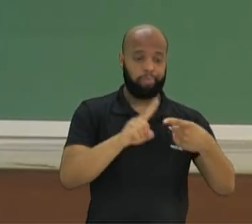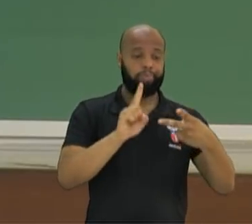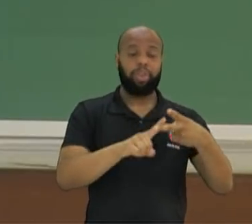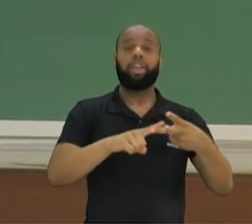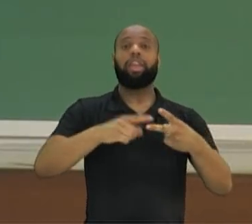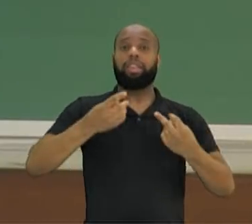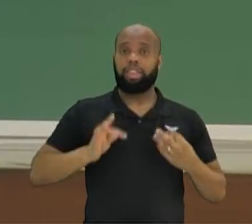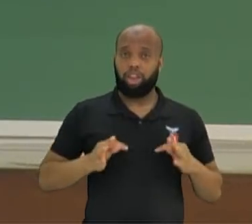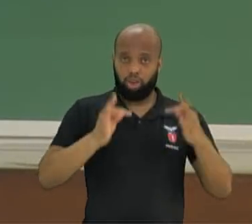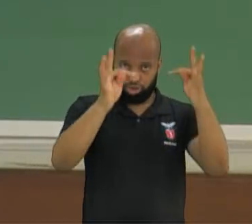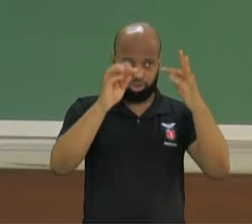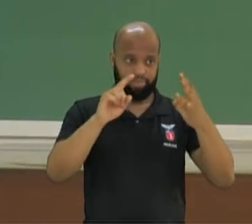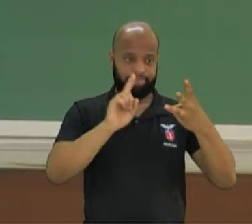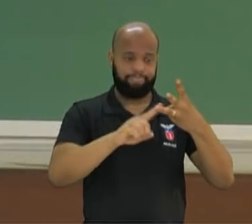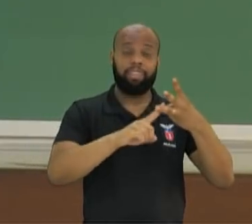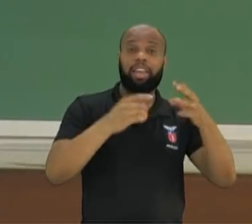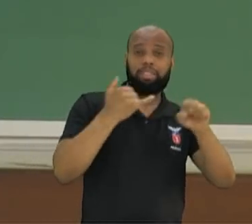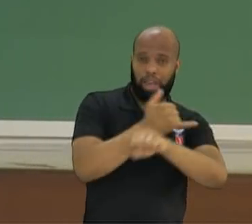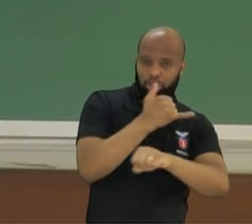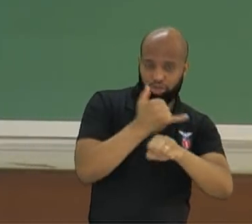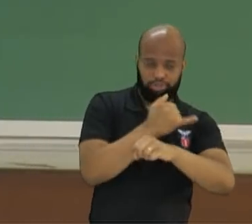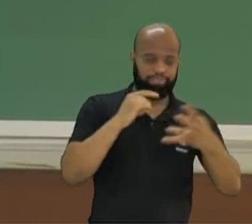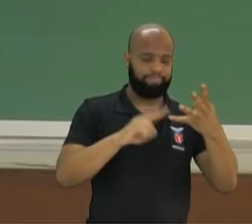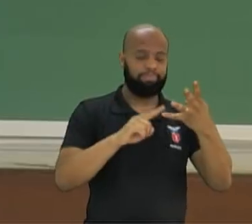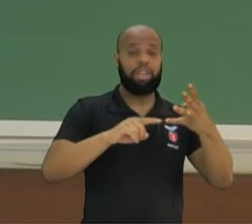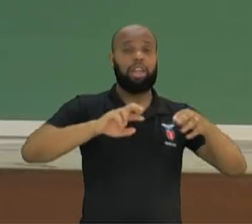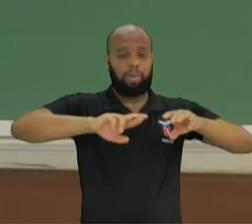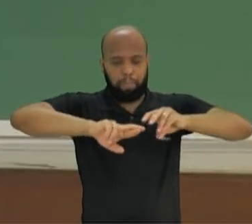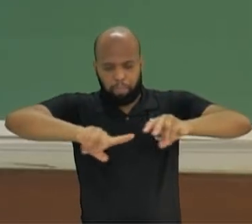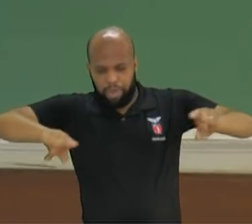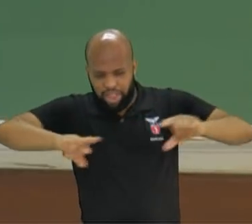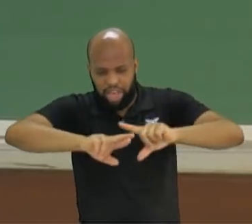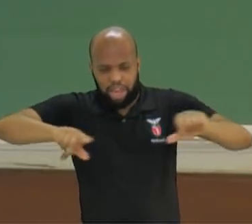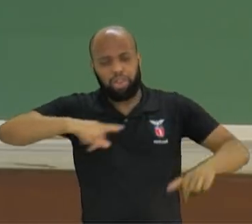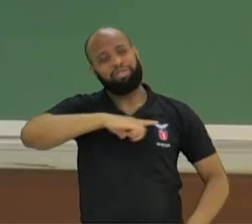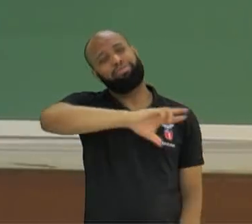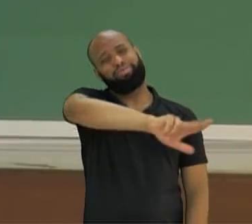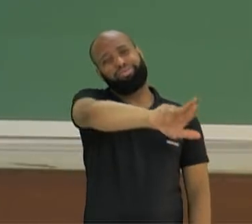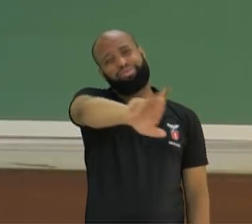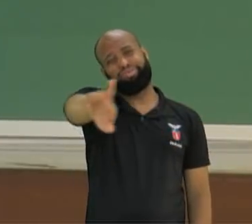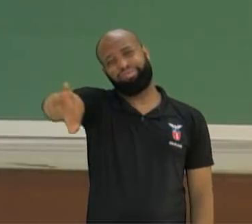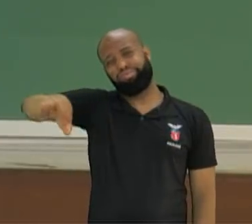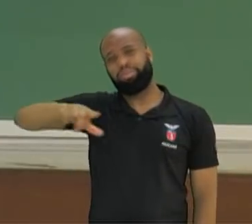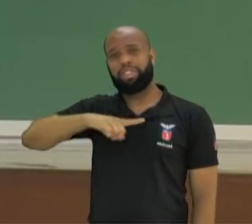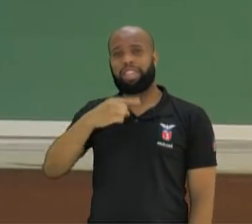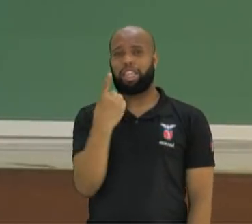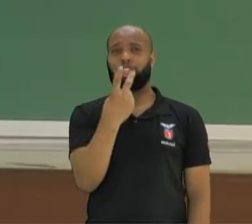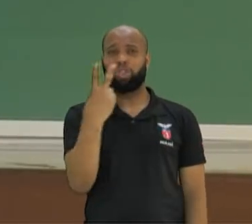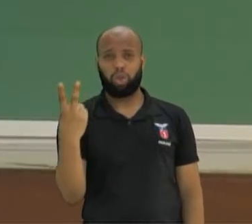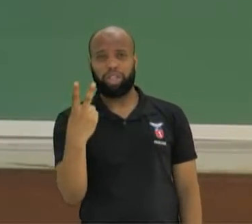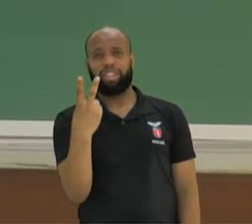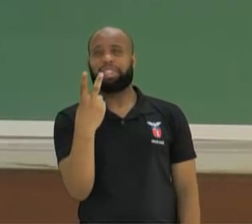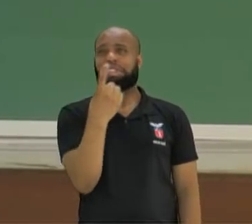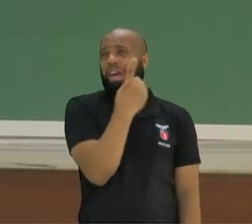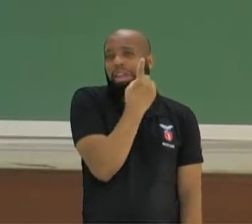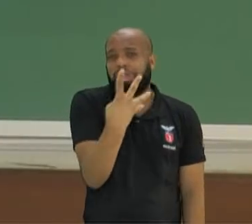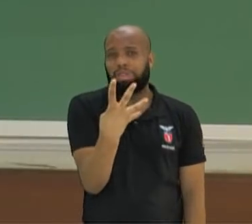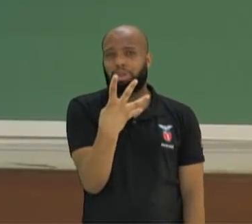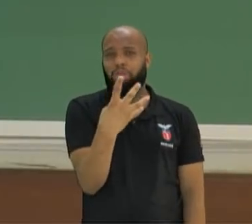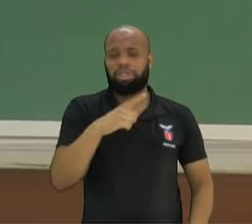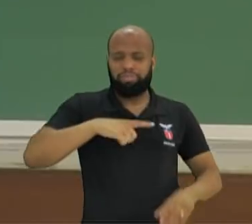química, siderurgia, e os minerais, né, são 2, 4, 6, 8, 10, 12, 14